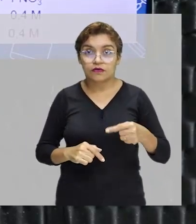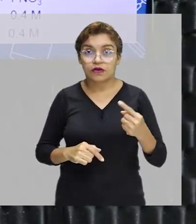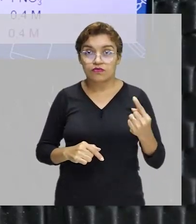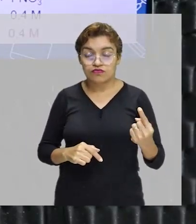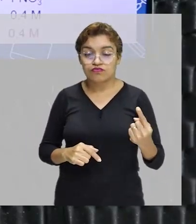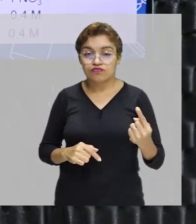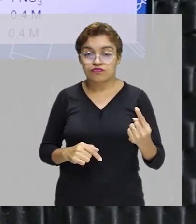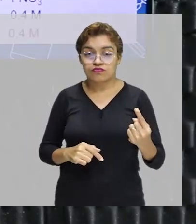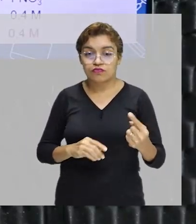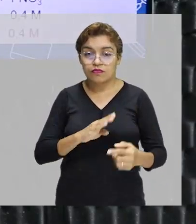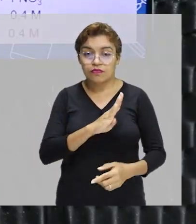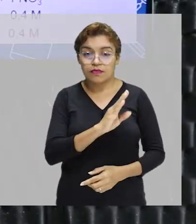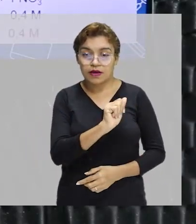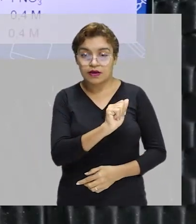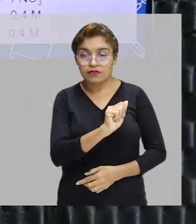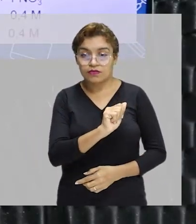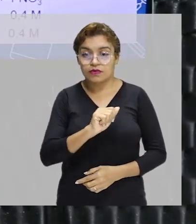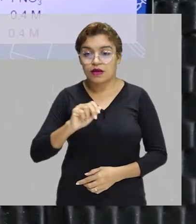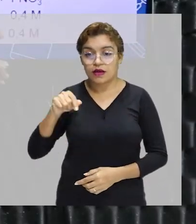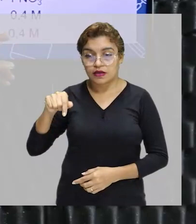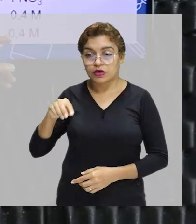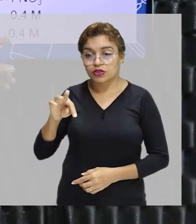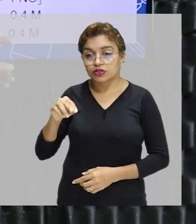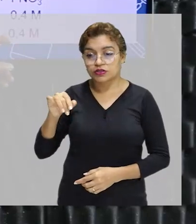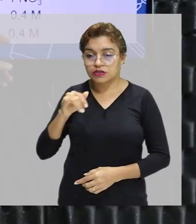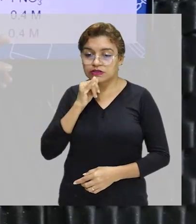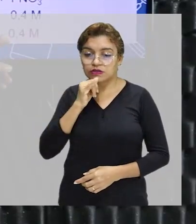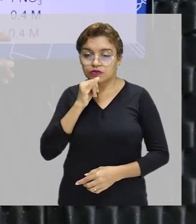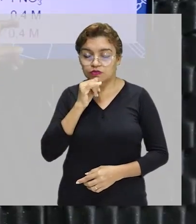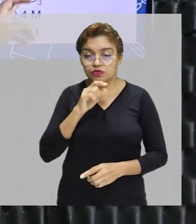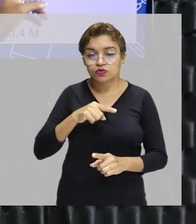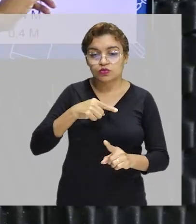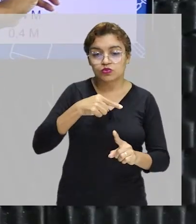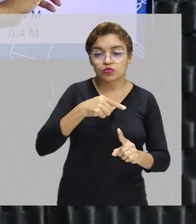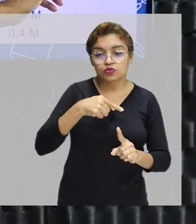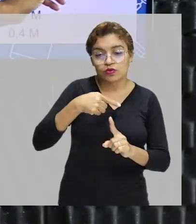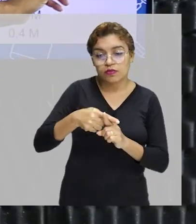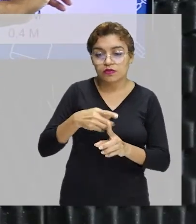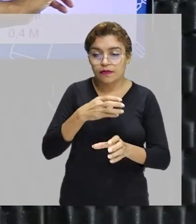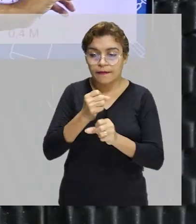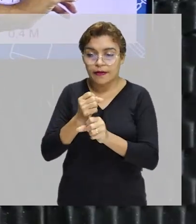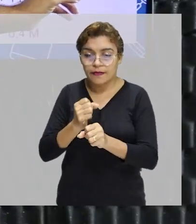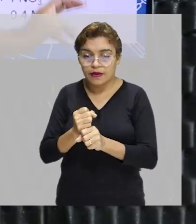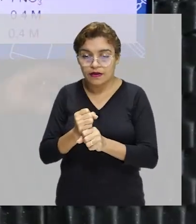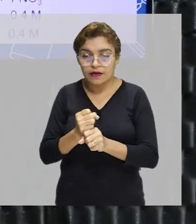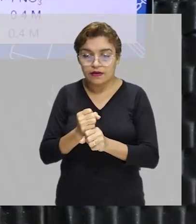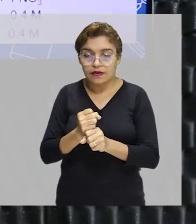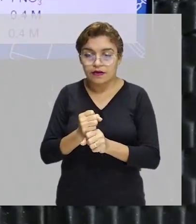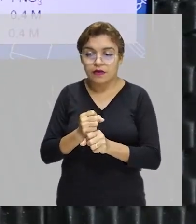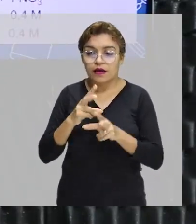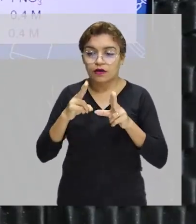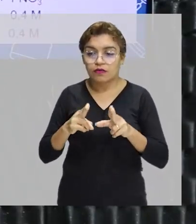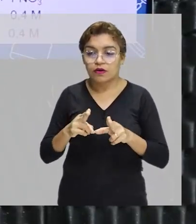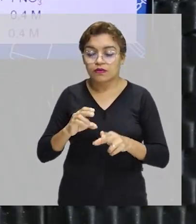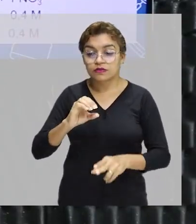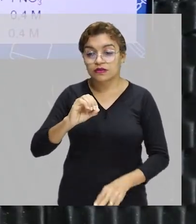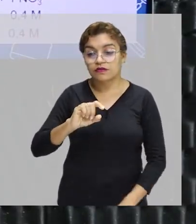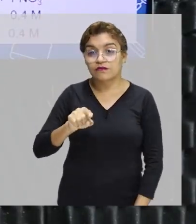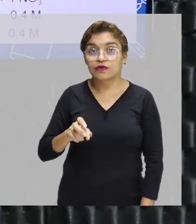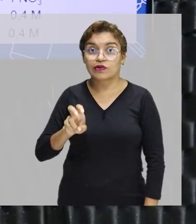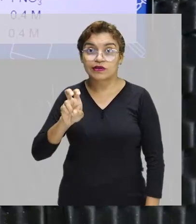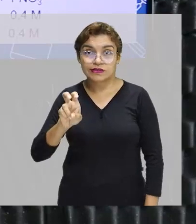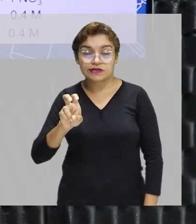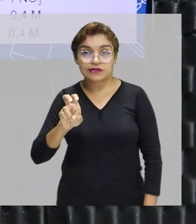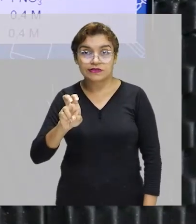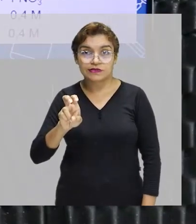bário. Somando, turminha, 0,1 com 0,4, eu vou ter como 0,5 a